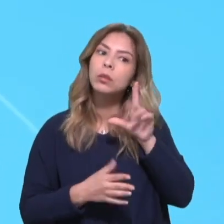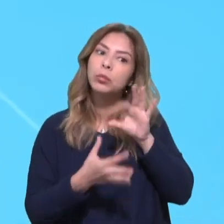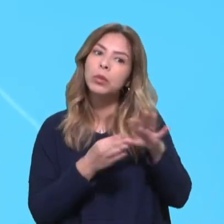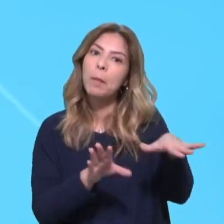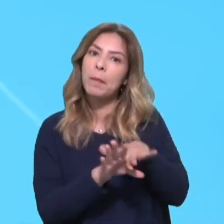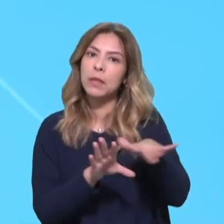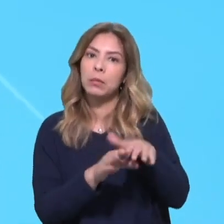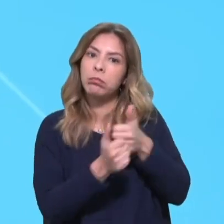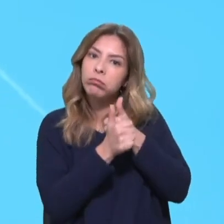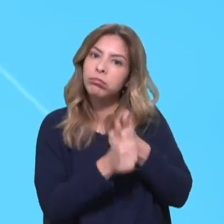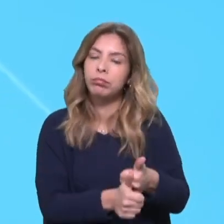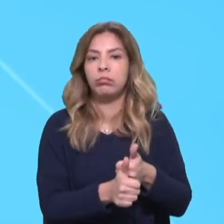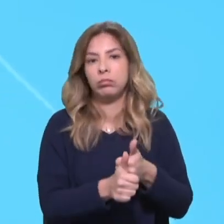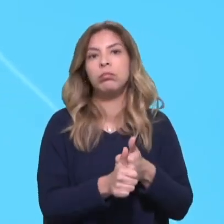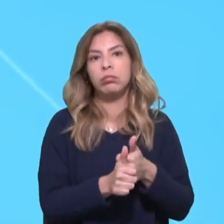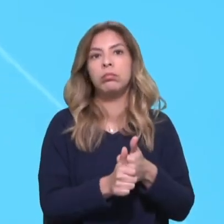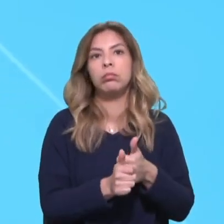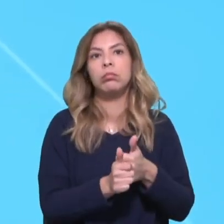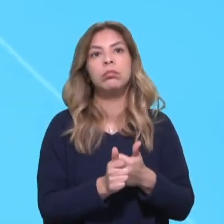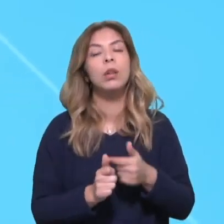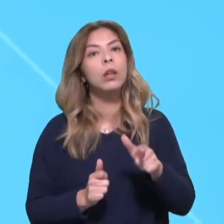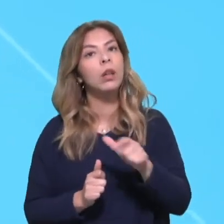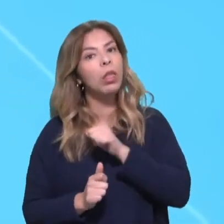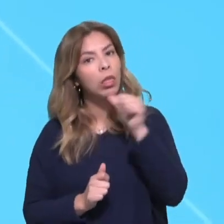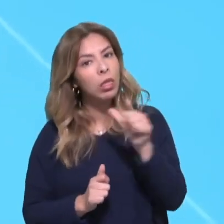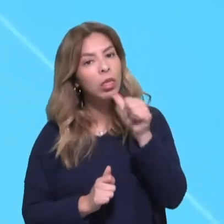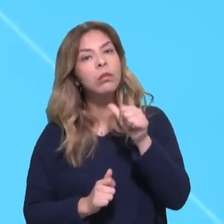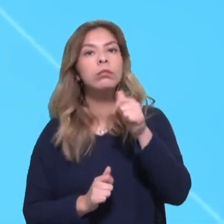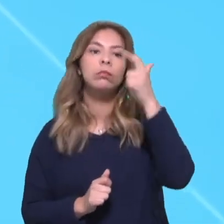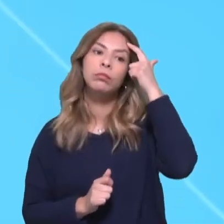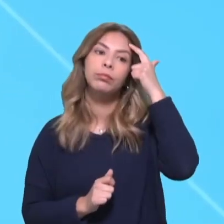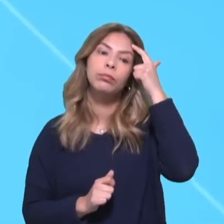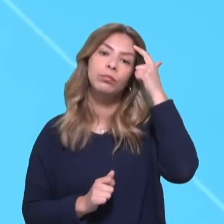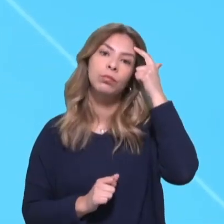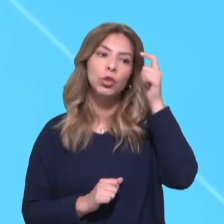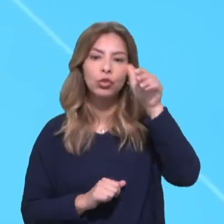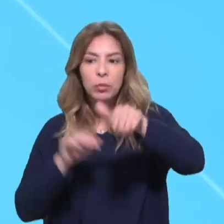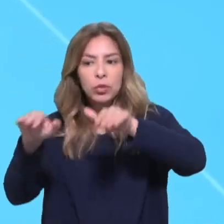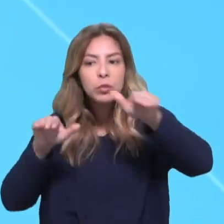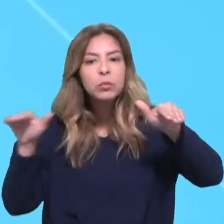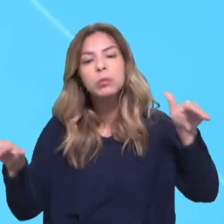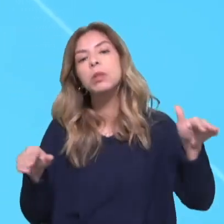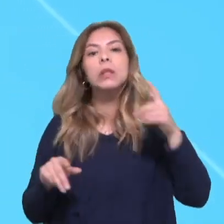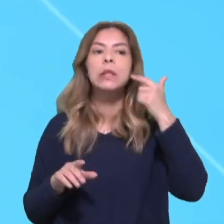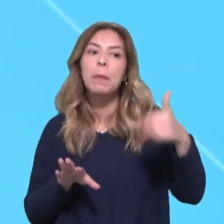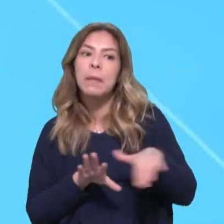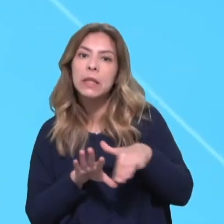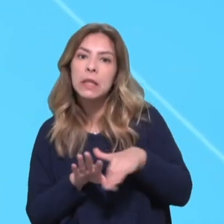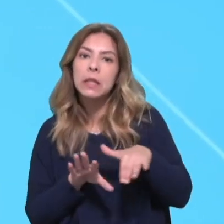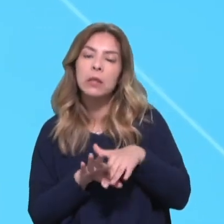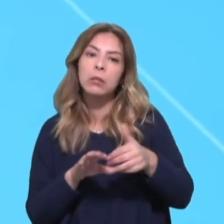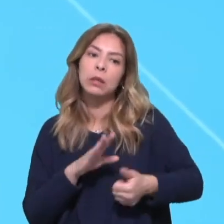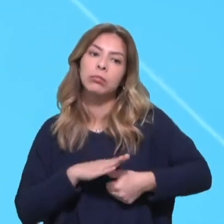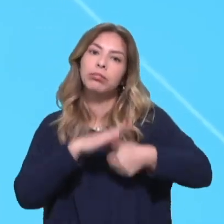vigília, que convida, que acolhe, que chama cada um a participar nesta